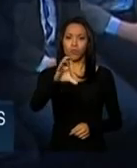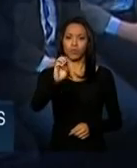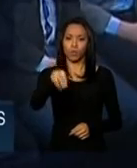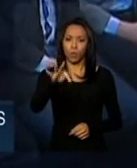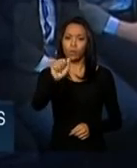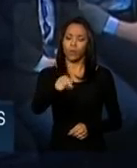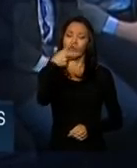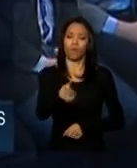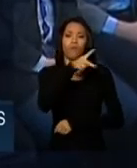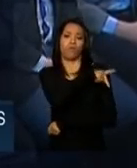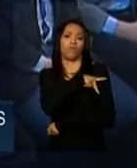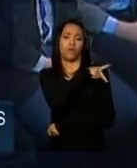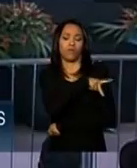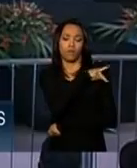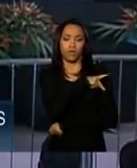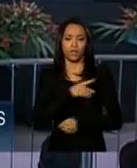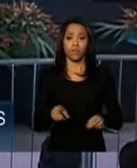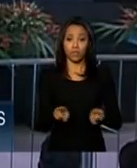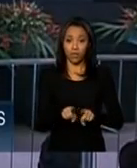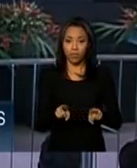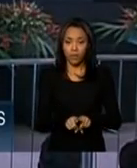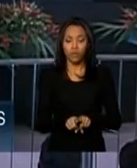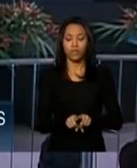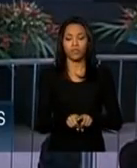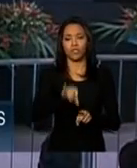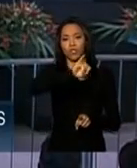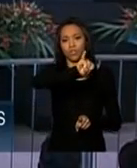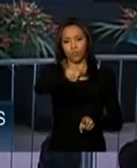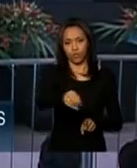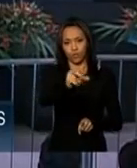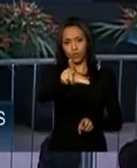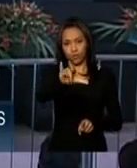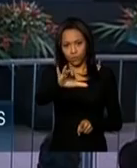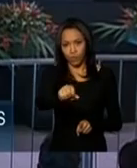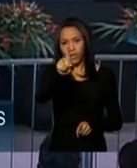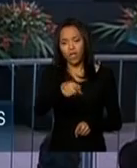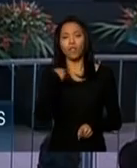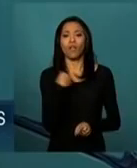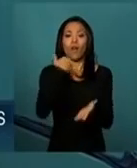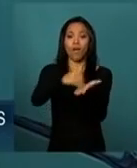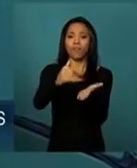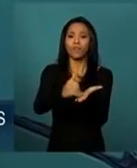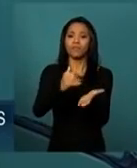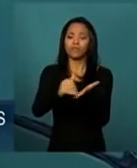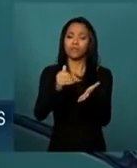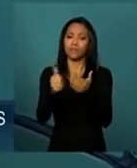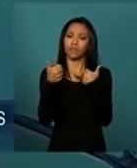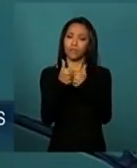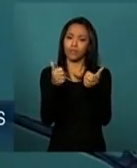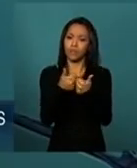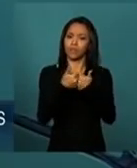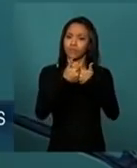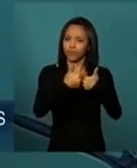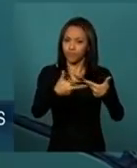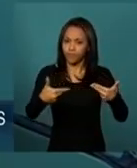Excelentíssimo senhor Júlio Santos, nosso amigo secretário nacional de Transporte e Mobilidade